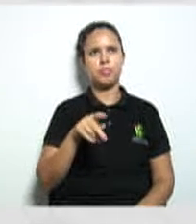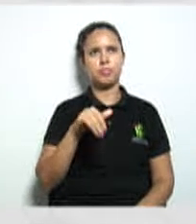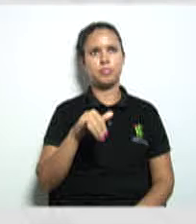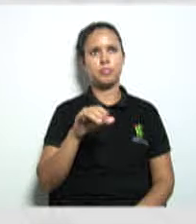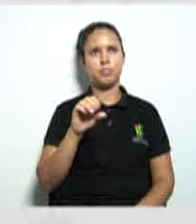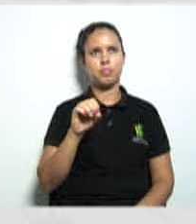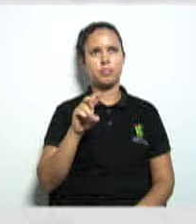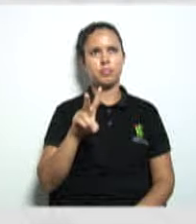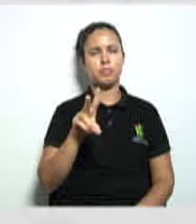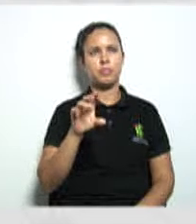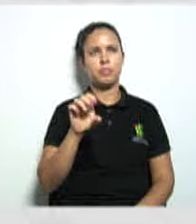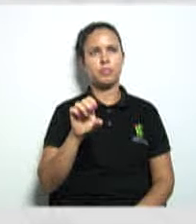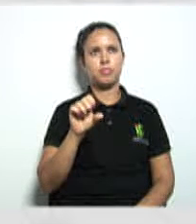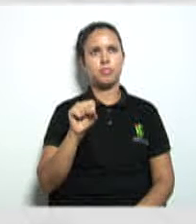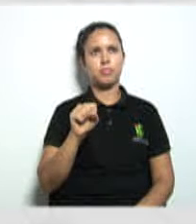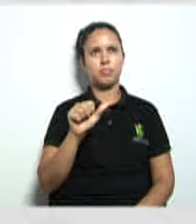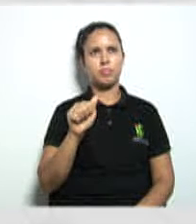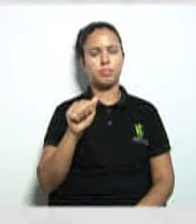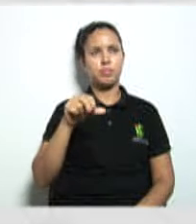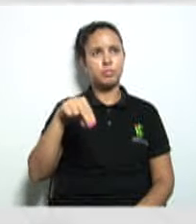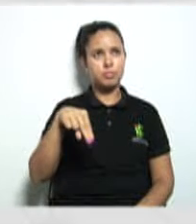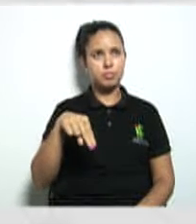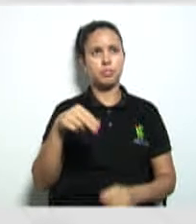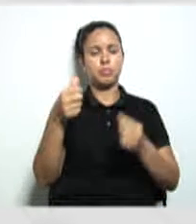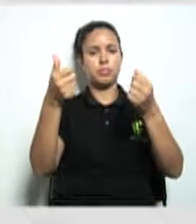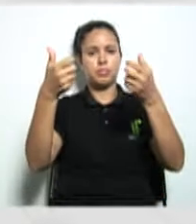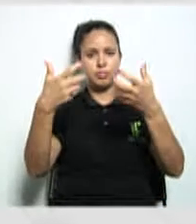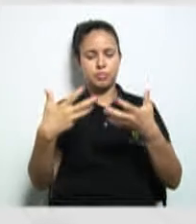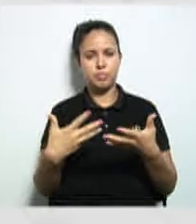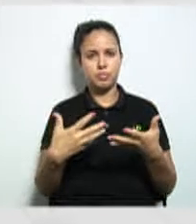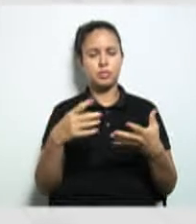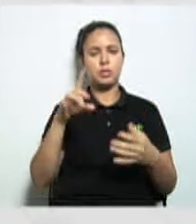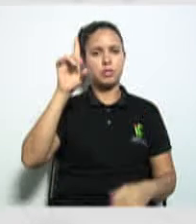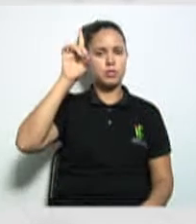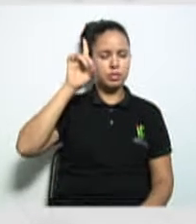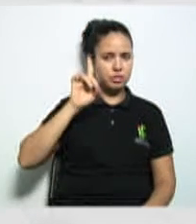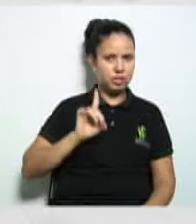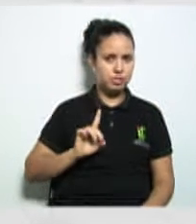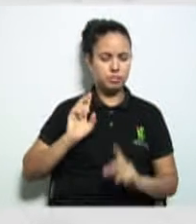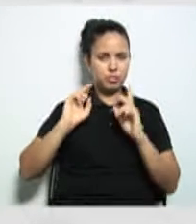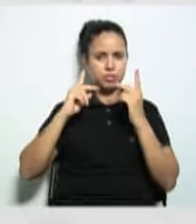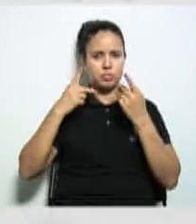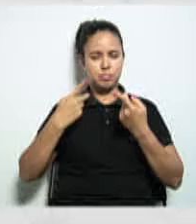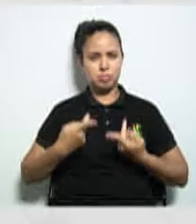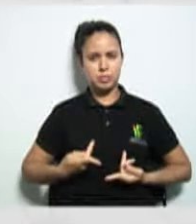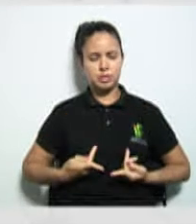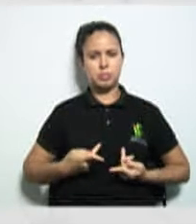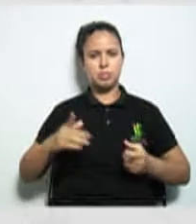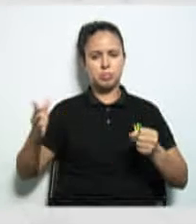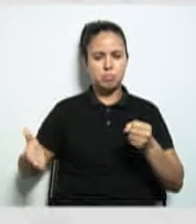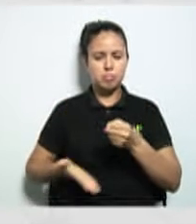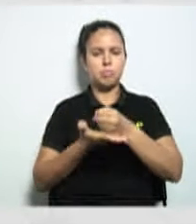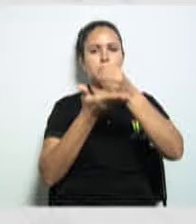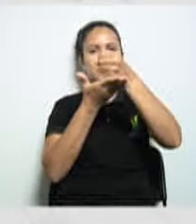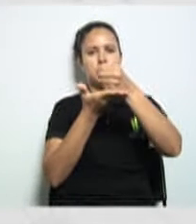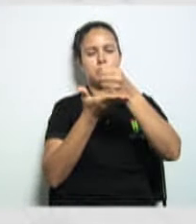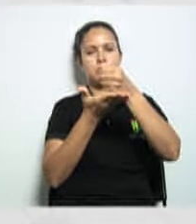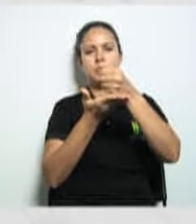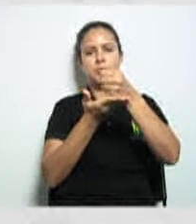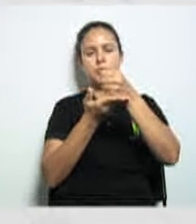os direitos humanos são fundamentados no valor da igualdade,